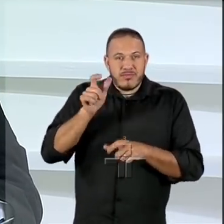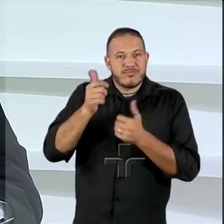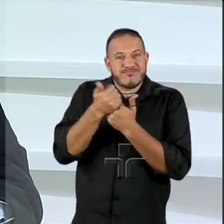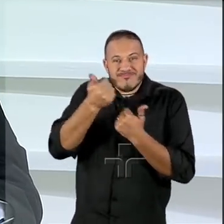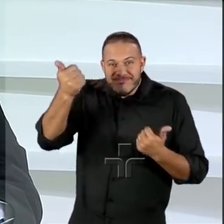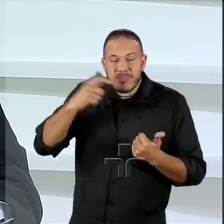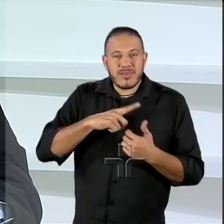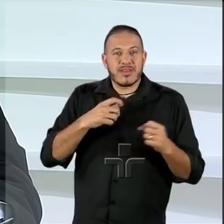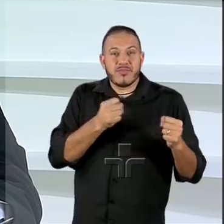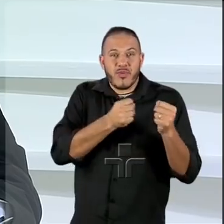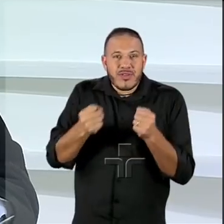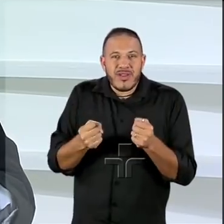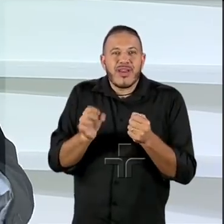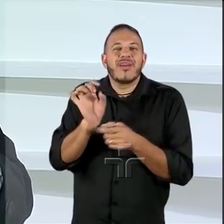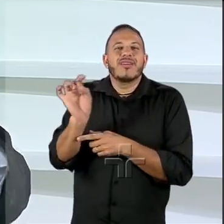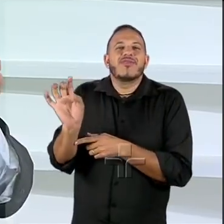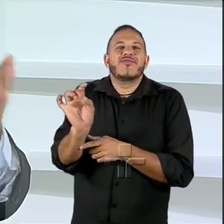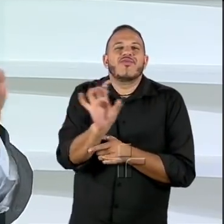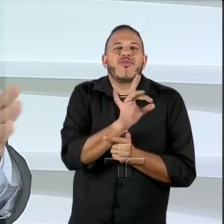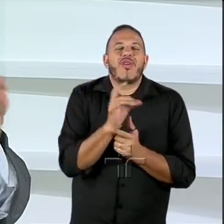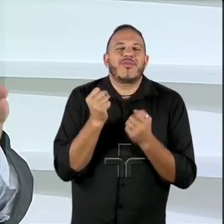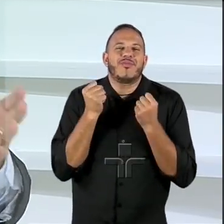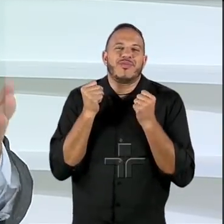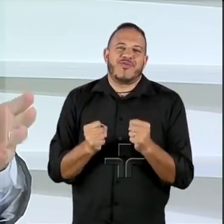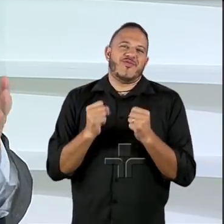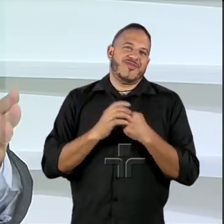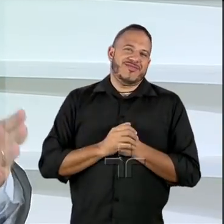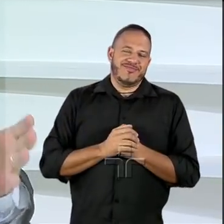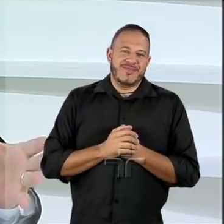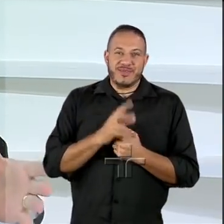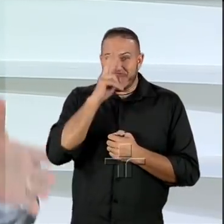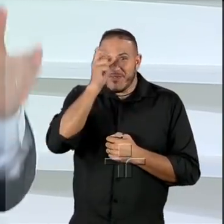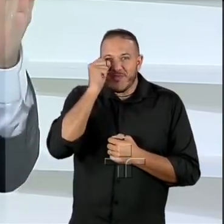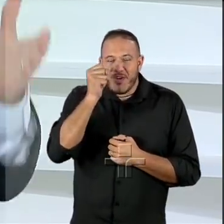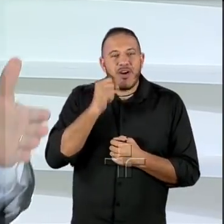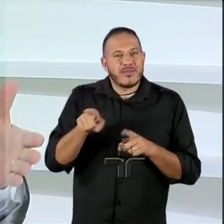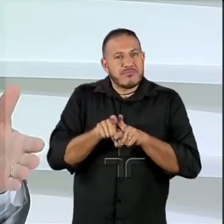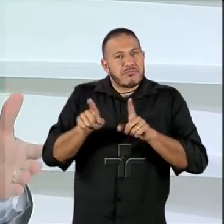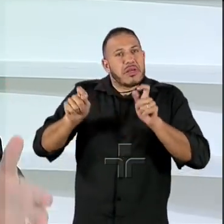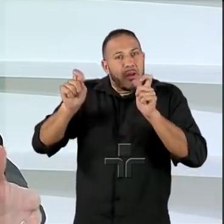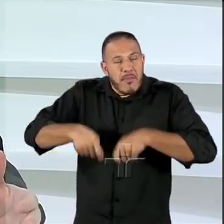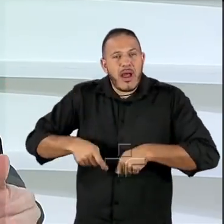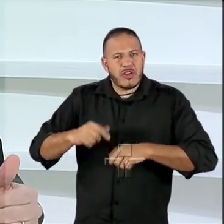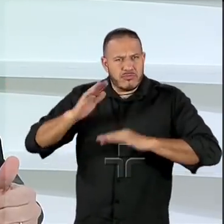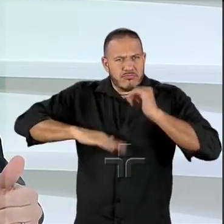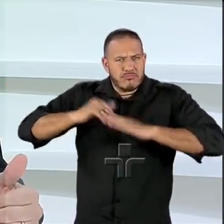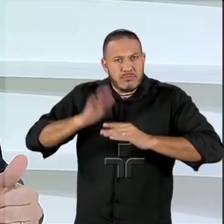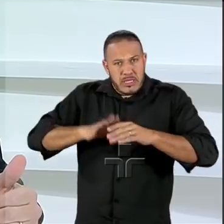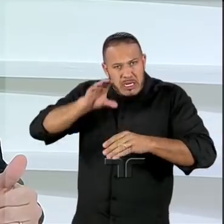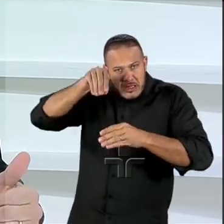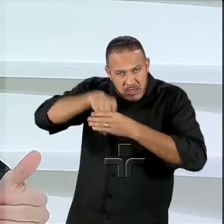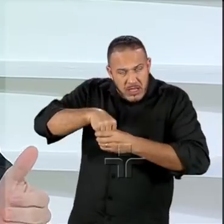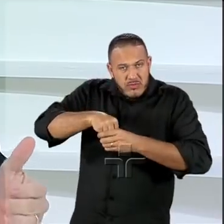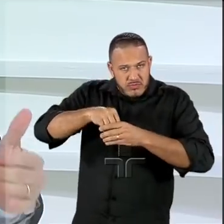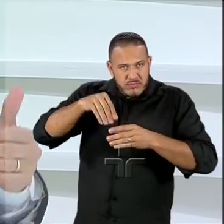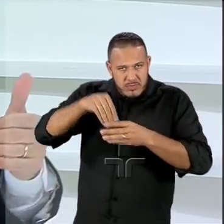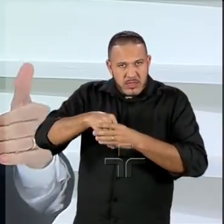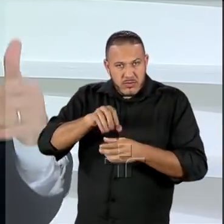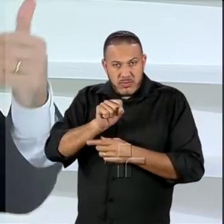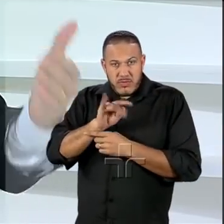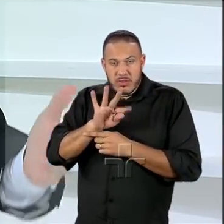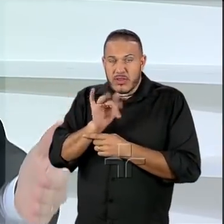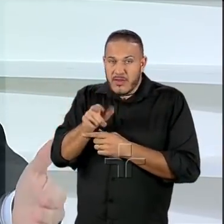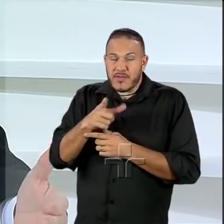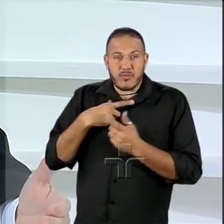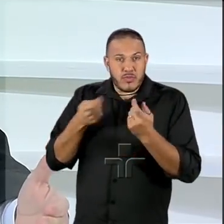individuais muito fortes, capazes de, portanto, exercer ali dentro do tribunal uma condução que